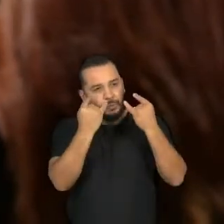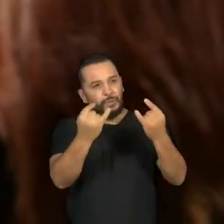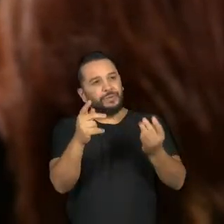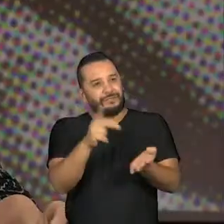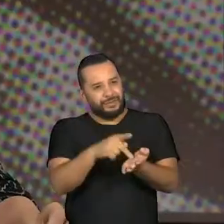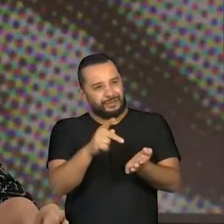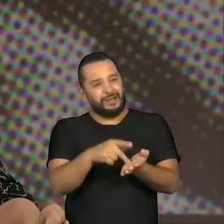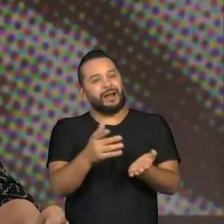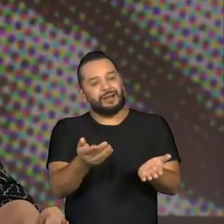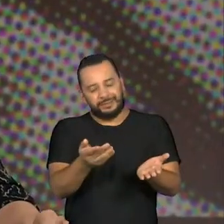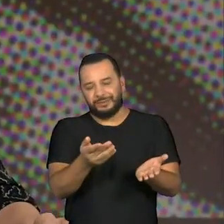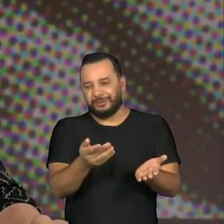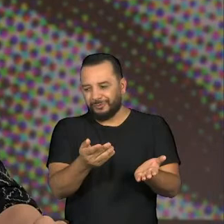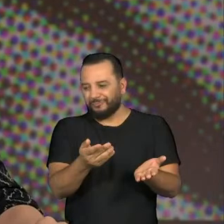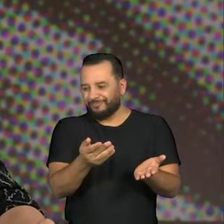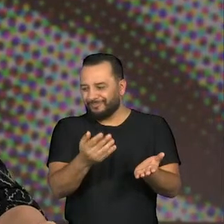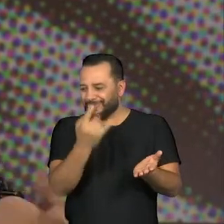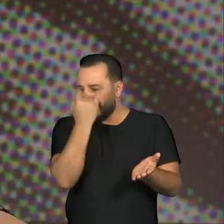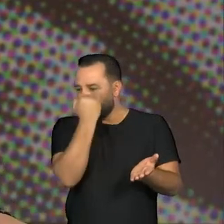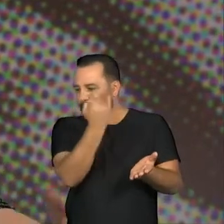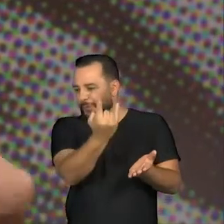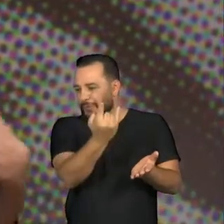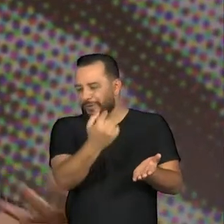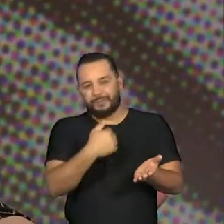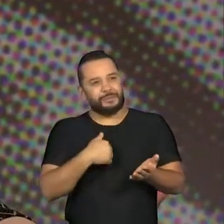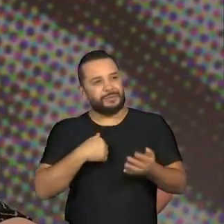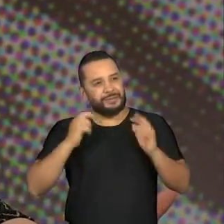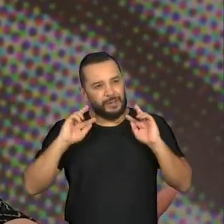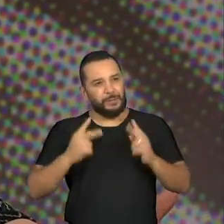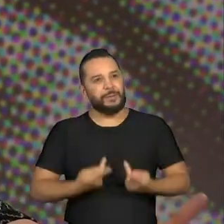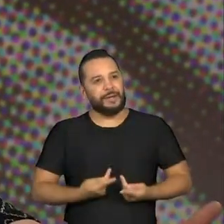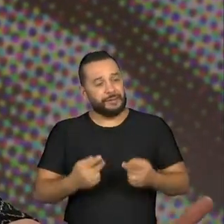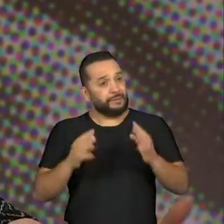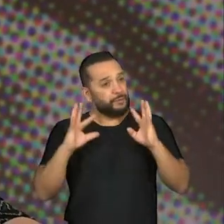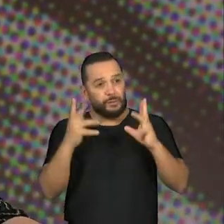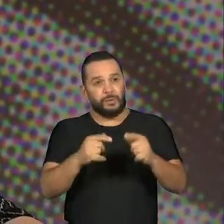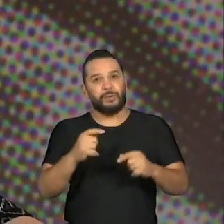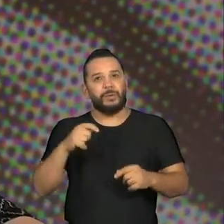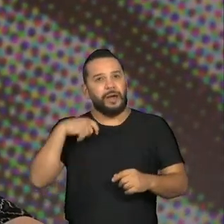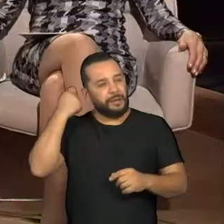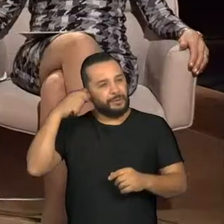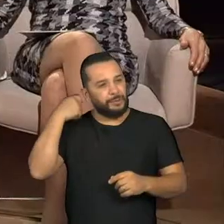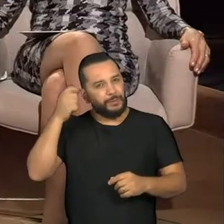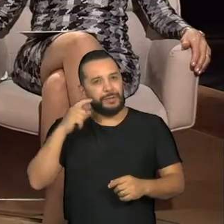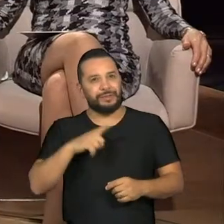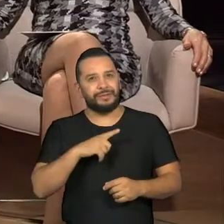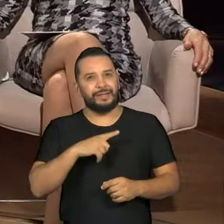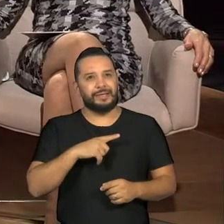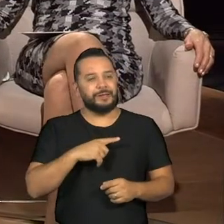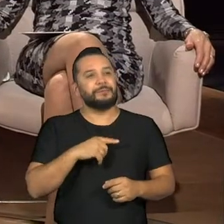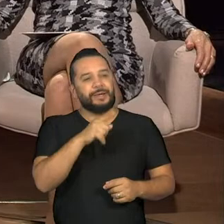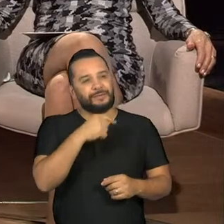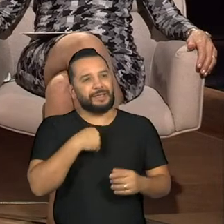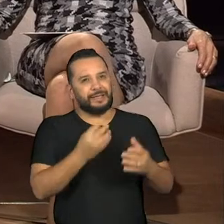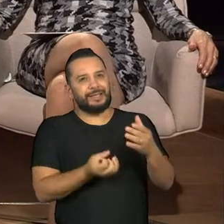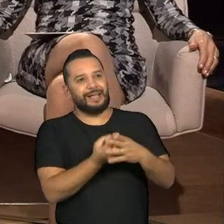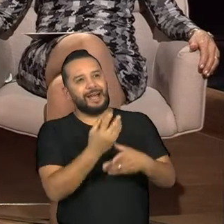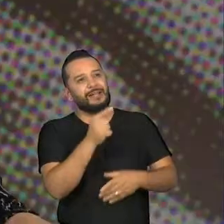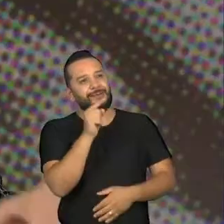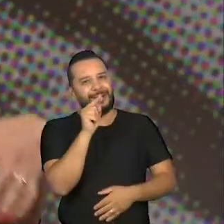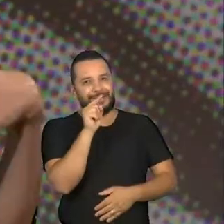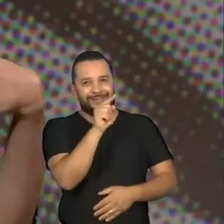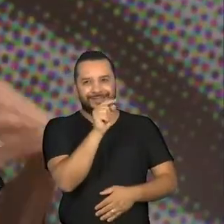eu tenho pelo ser humano, acho que todo ator tem, mas ele nasceu ali, né?